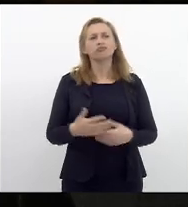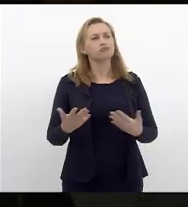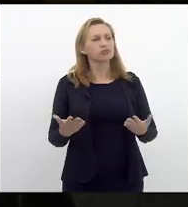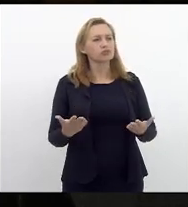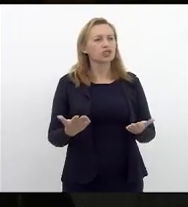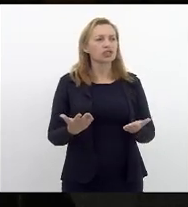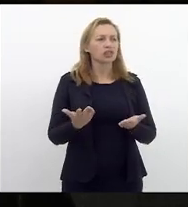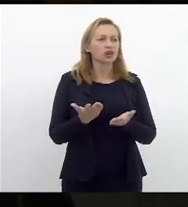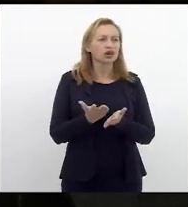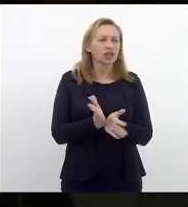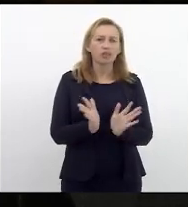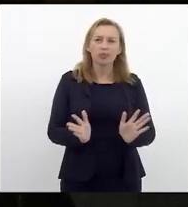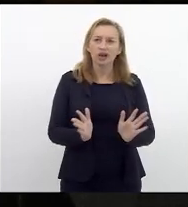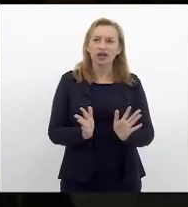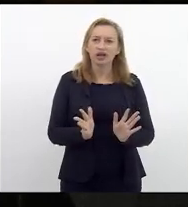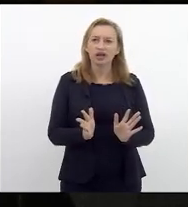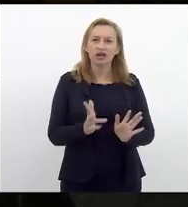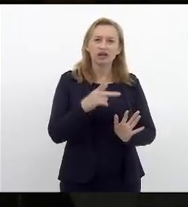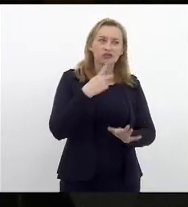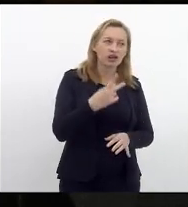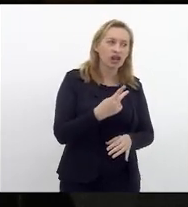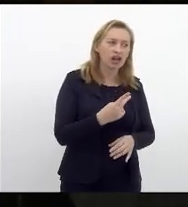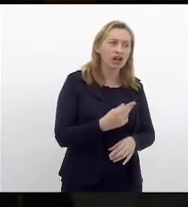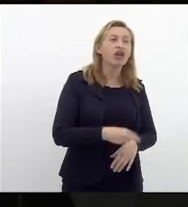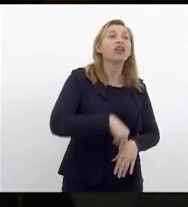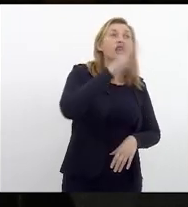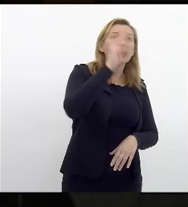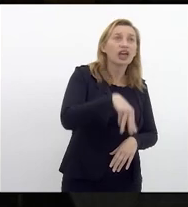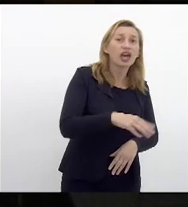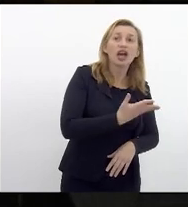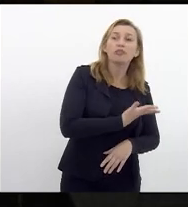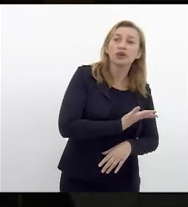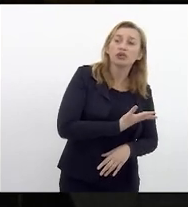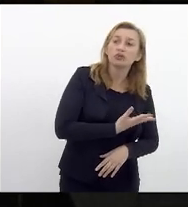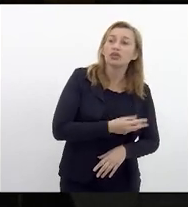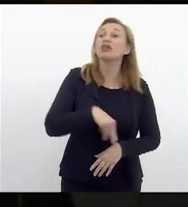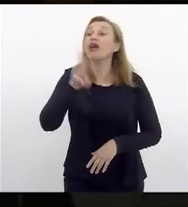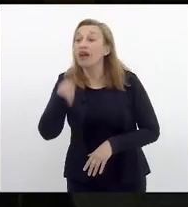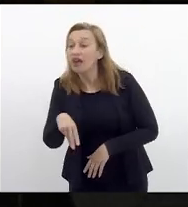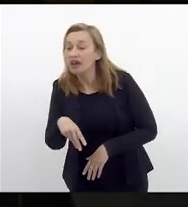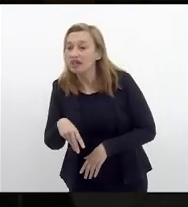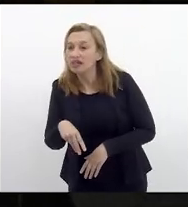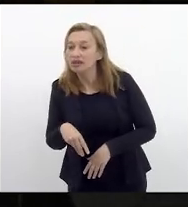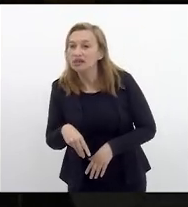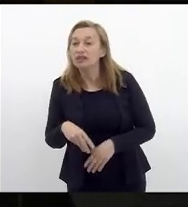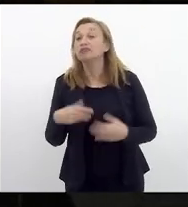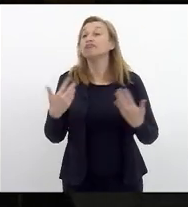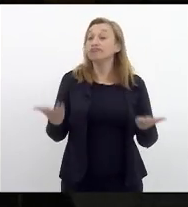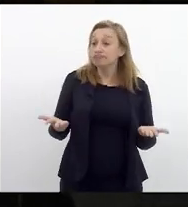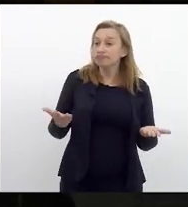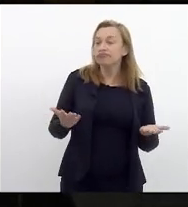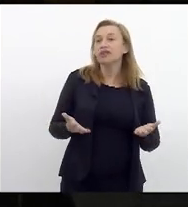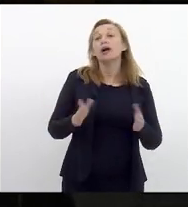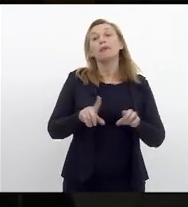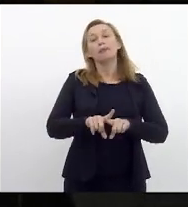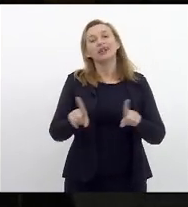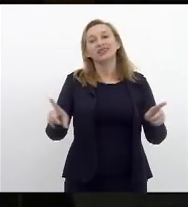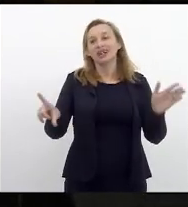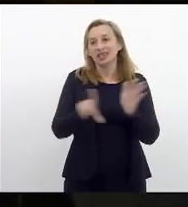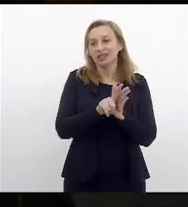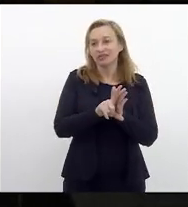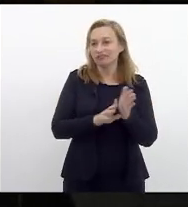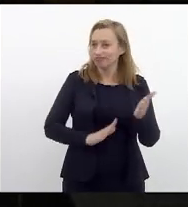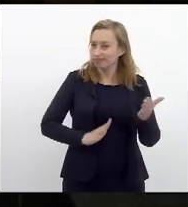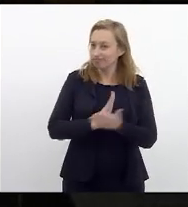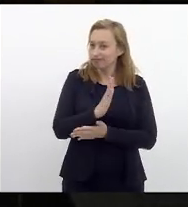acabariam as pressões de quem é amigo de quem, etc, etc. Mas essa lei que nós aprovamos, o